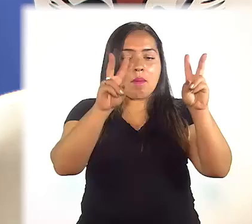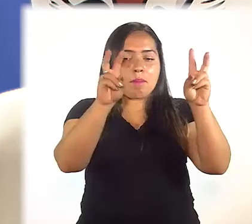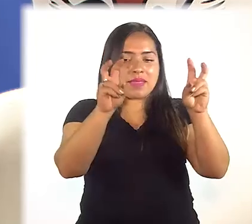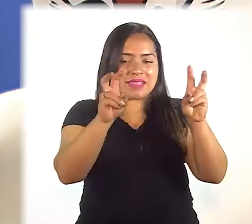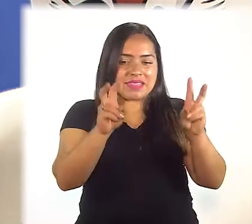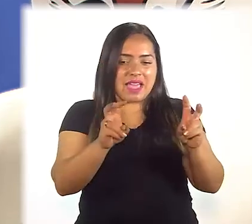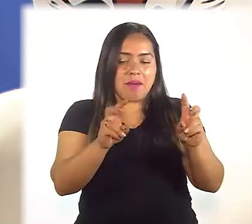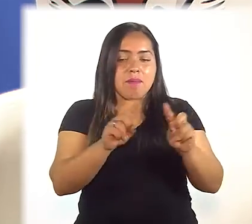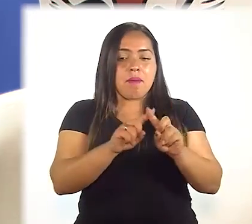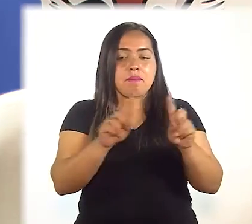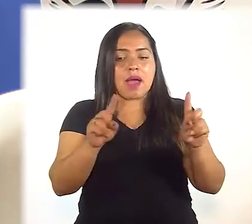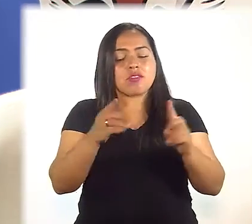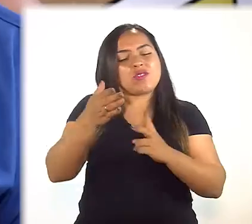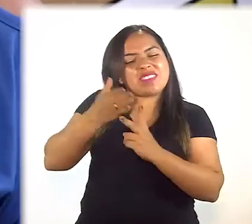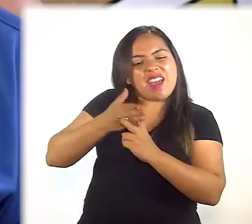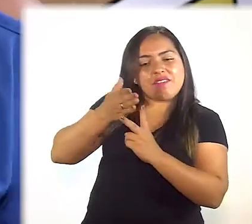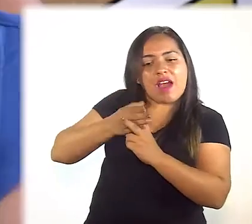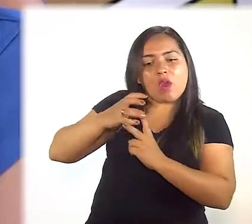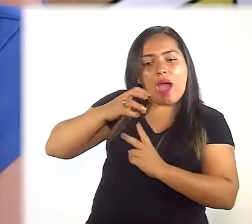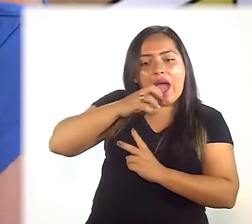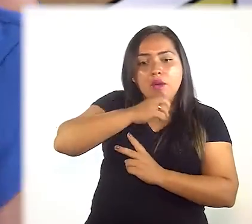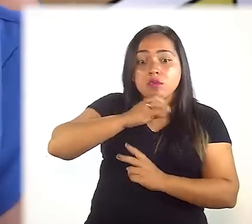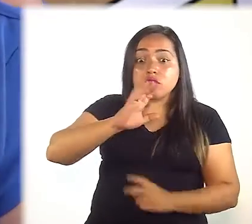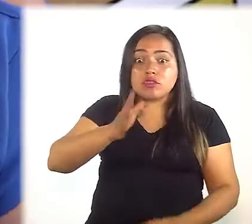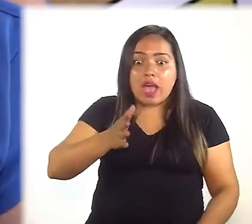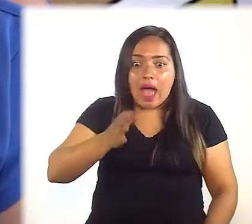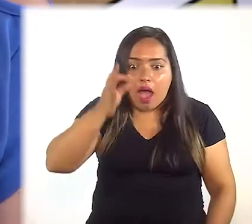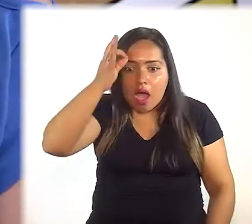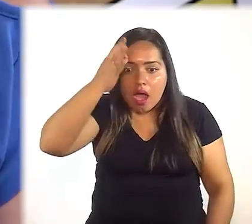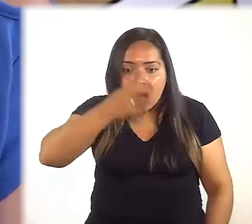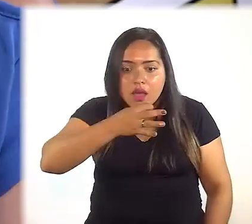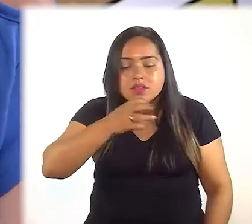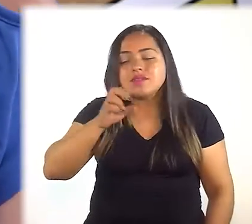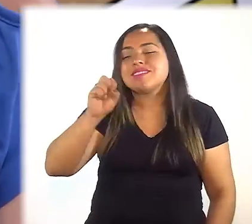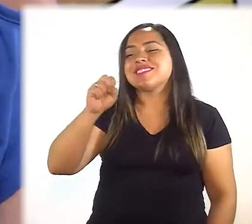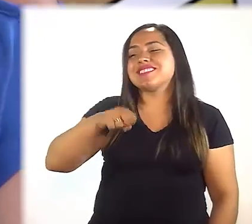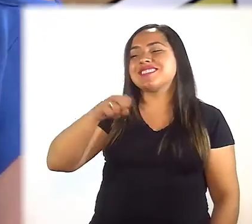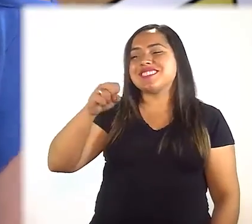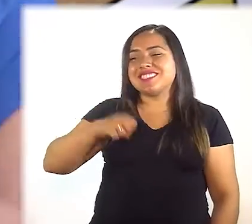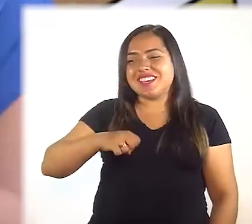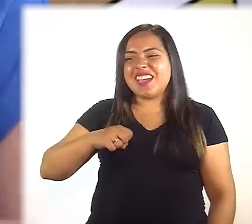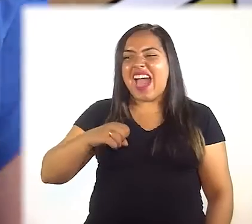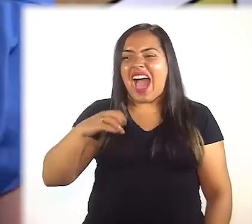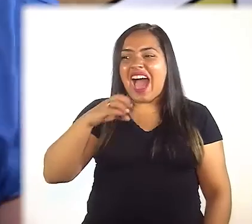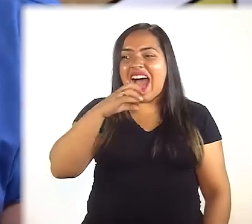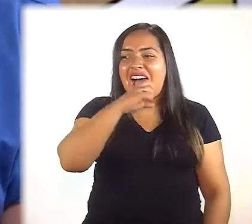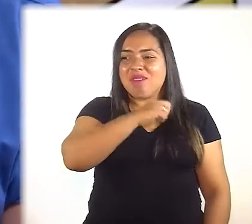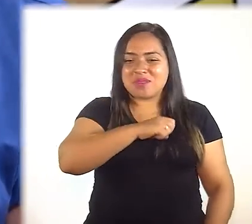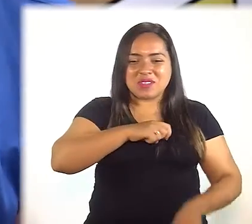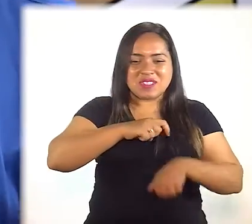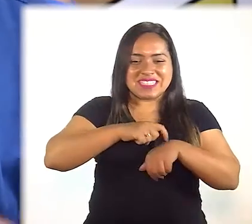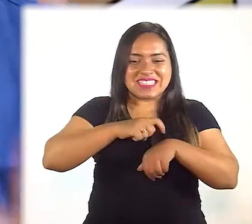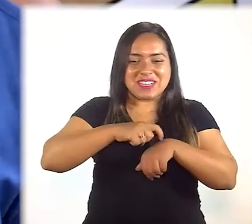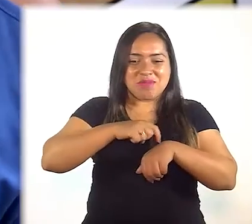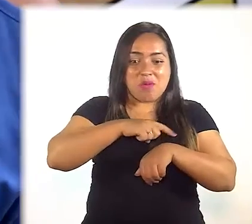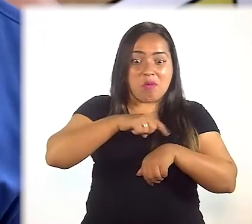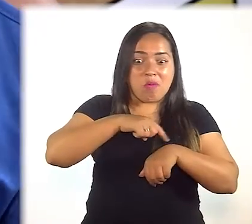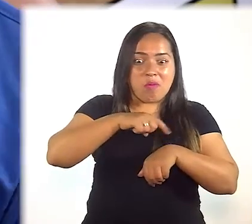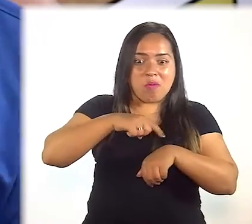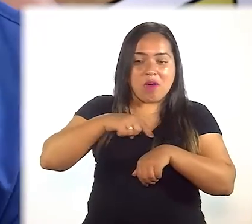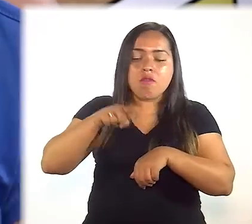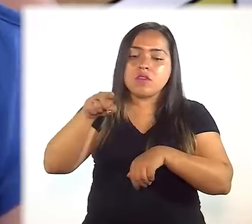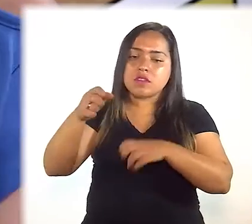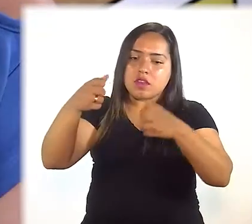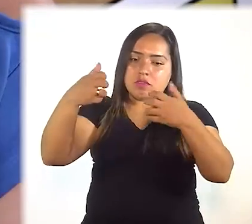é bem complexo, não tem nada de simples, mas eu vou só fazer... Eu falei que era muito